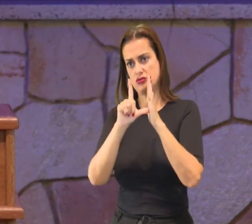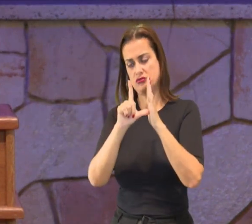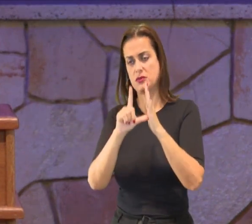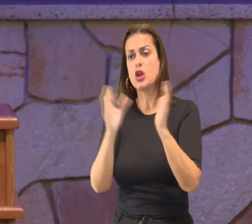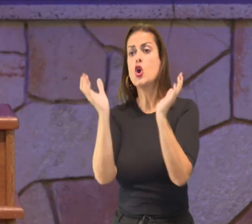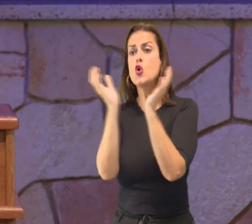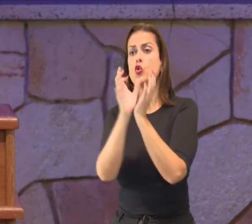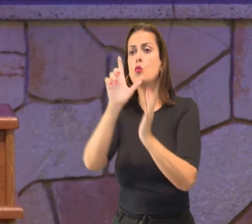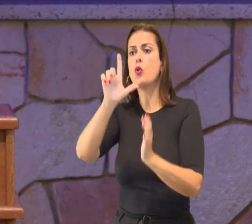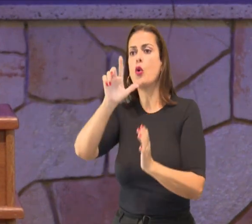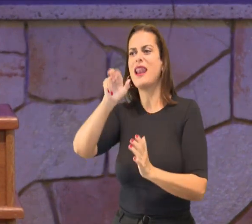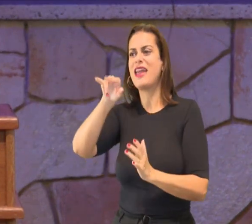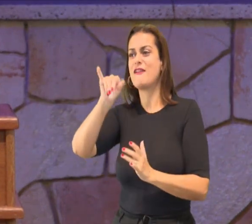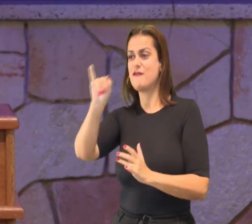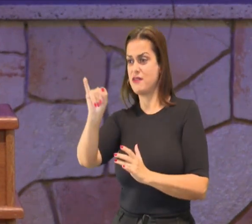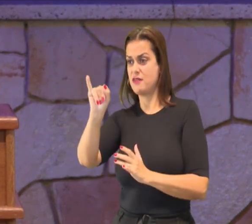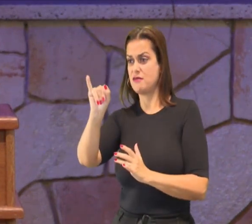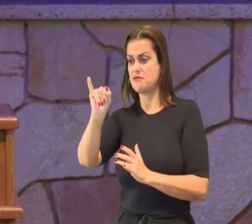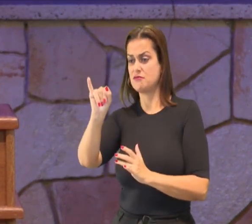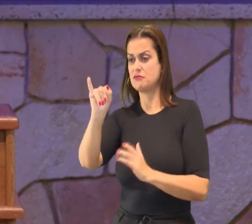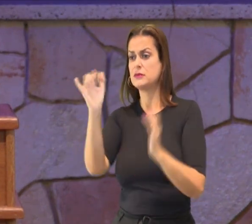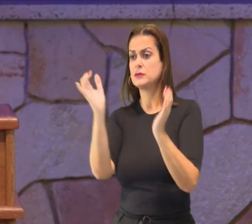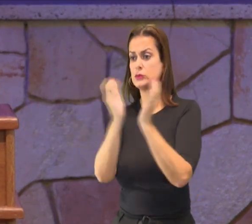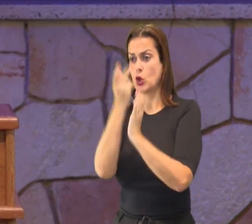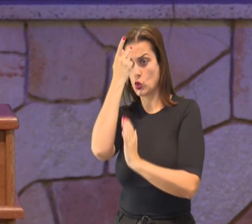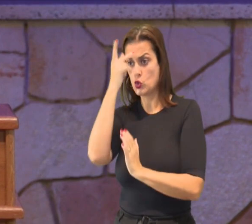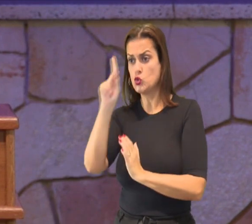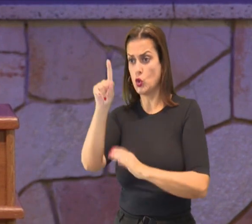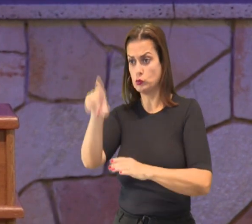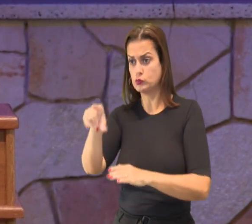filhos de Jacó, que tem o seu nome para Israel.